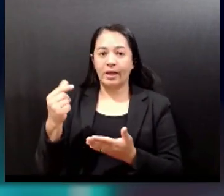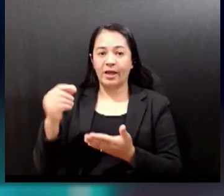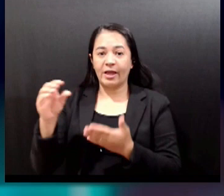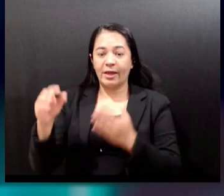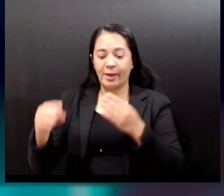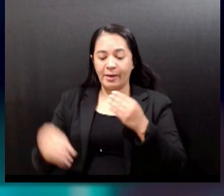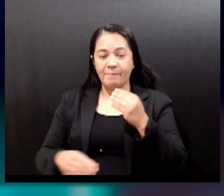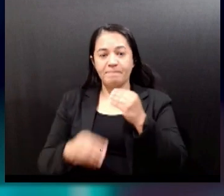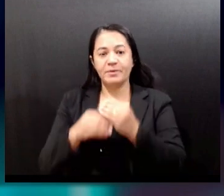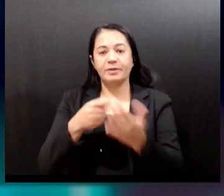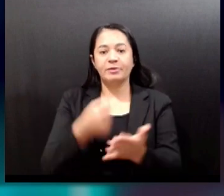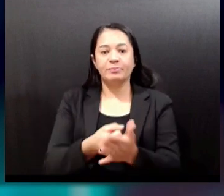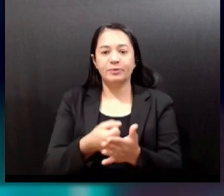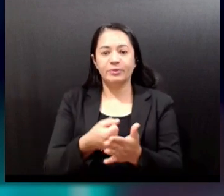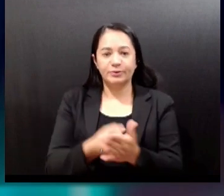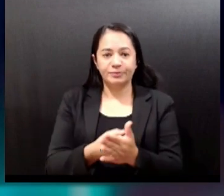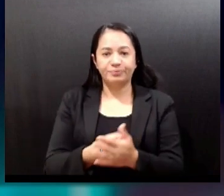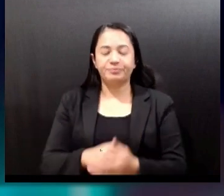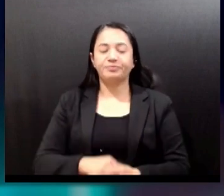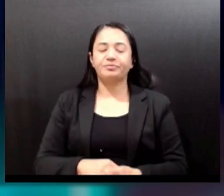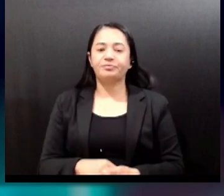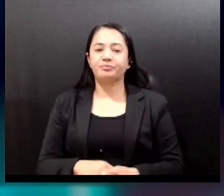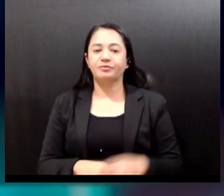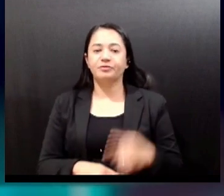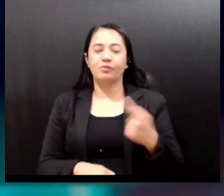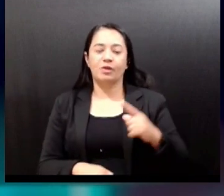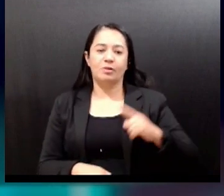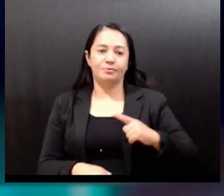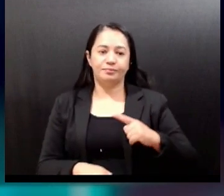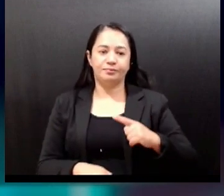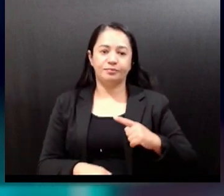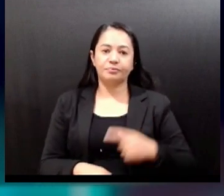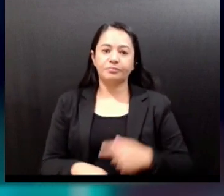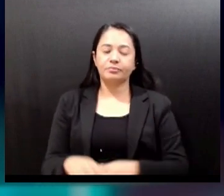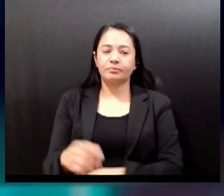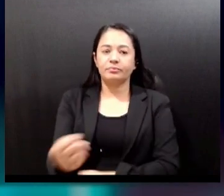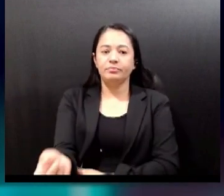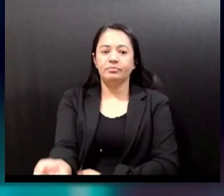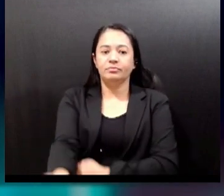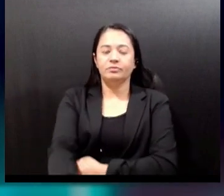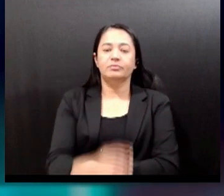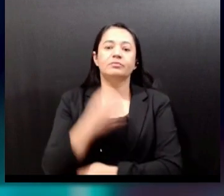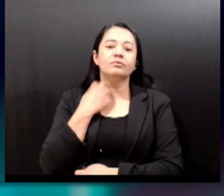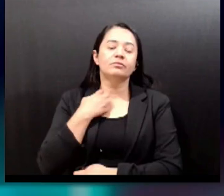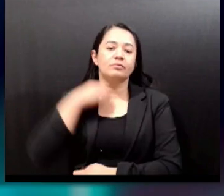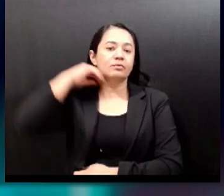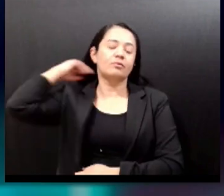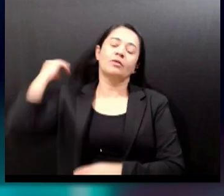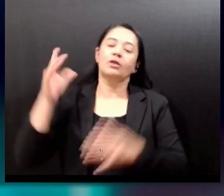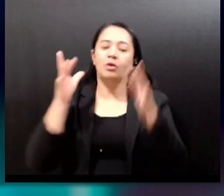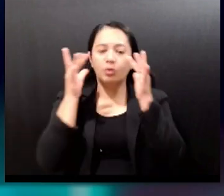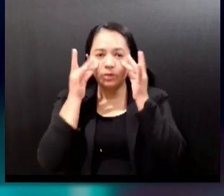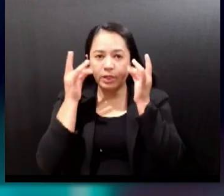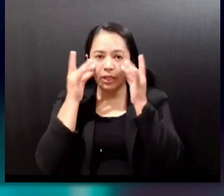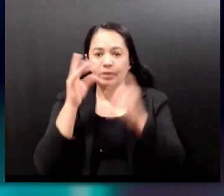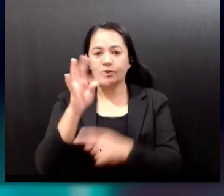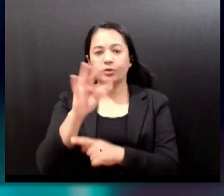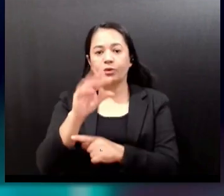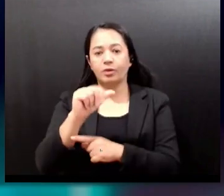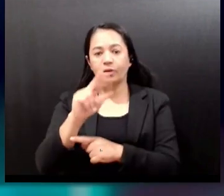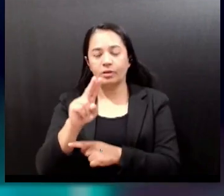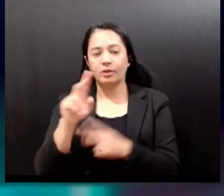de cultura. Então a gente tem o TAU, que é Teatro de Arte e Ofício, o Jongo Dito